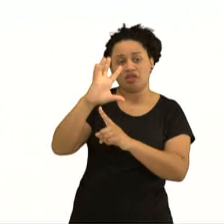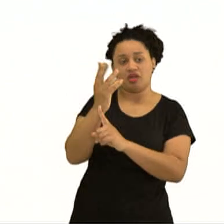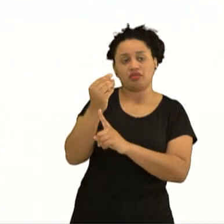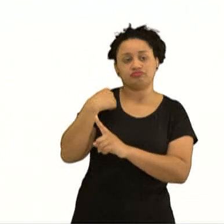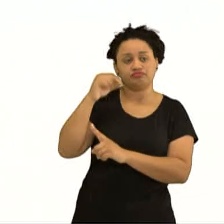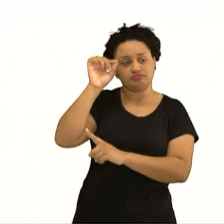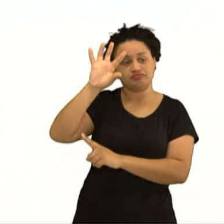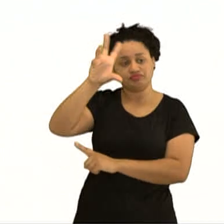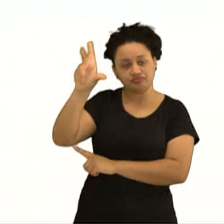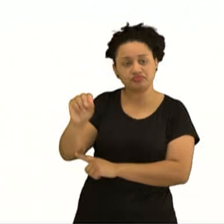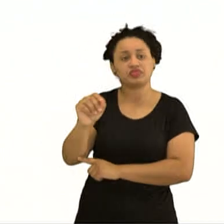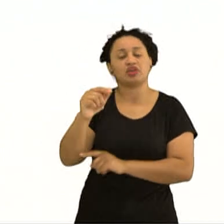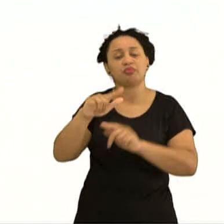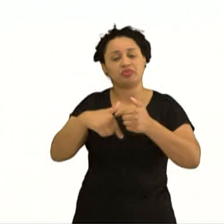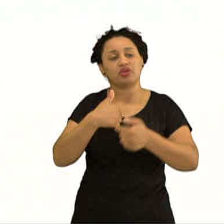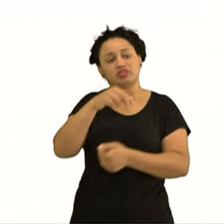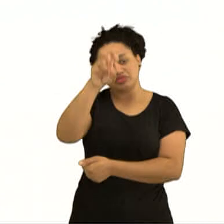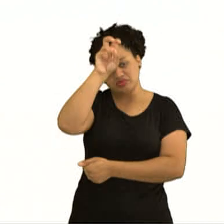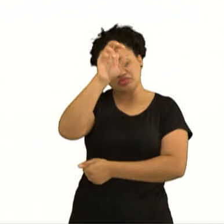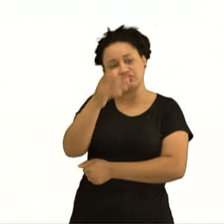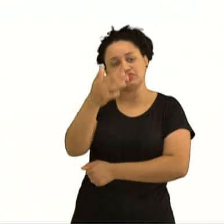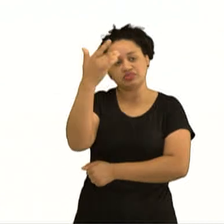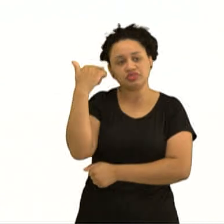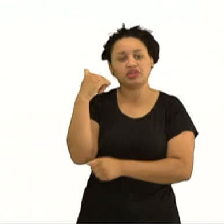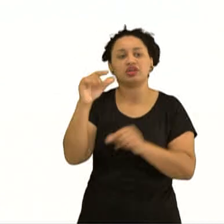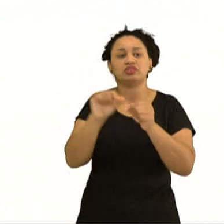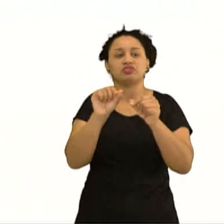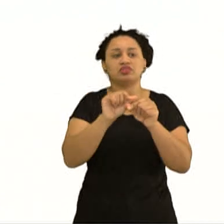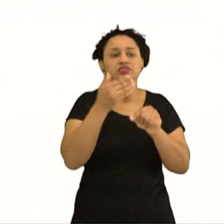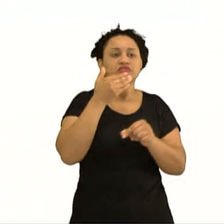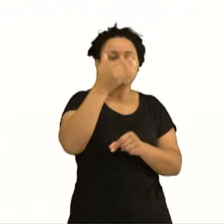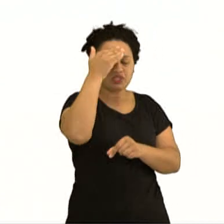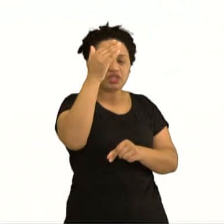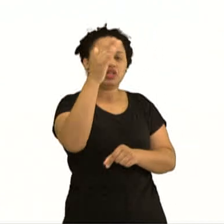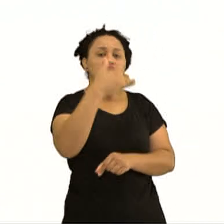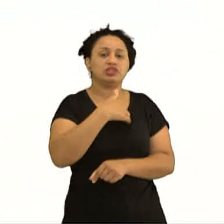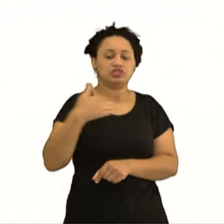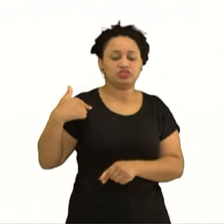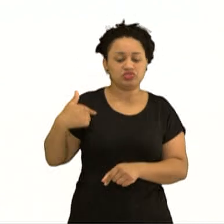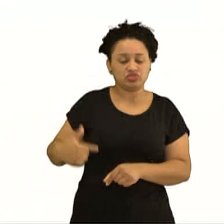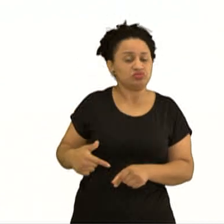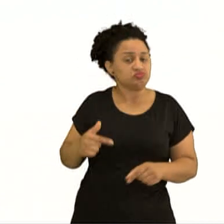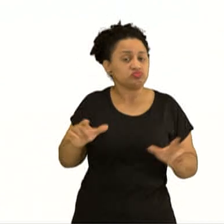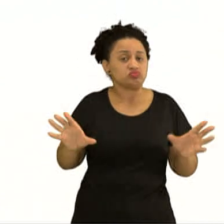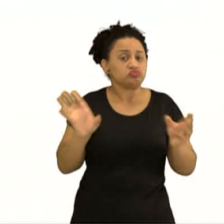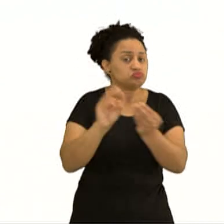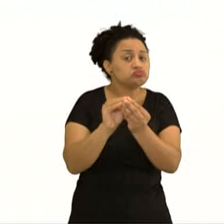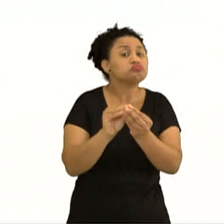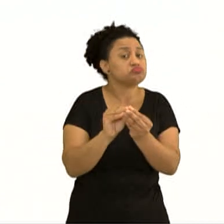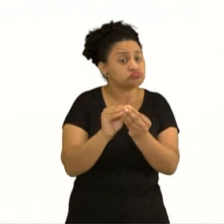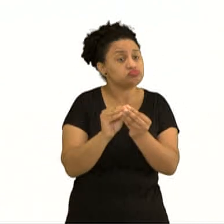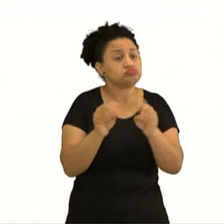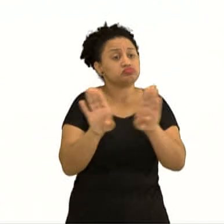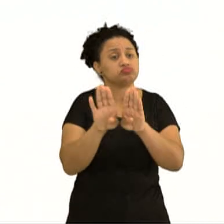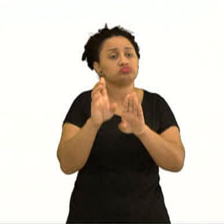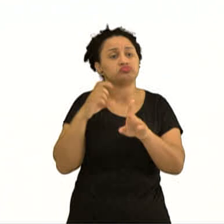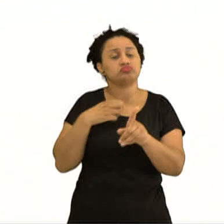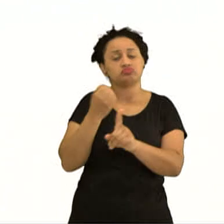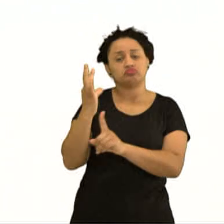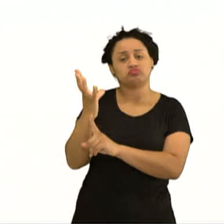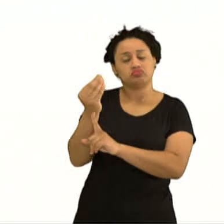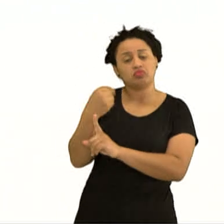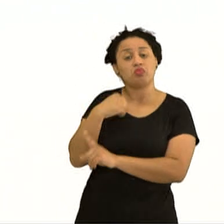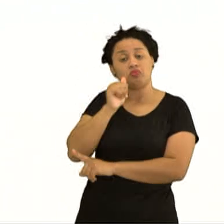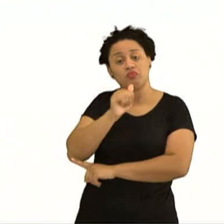o Islã e a China juntos a um único breve capítulo. Da mesma forma, artistas mulheres